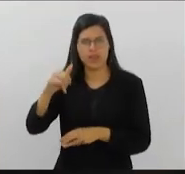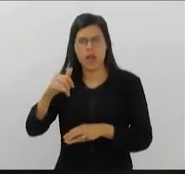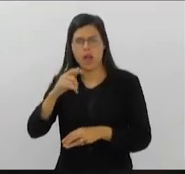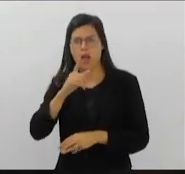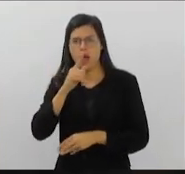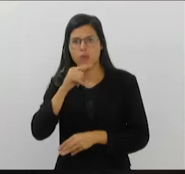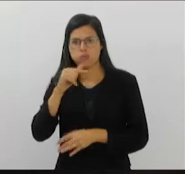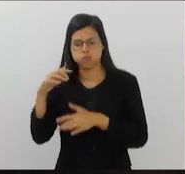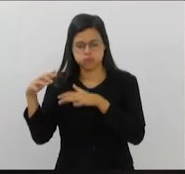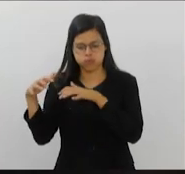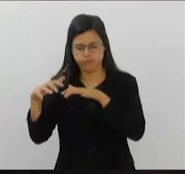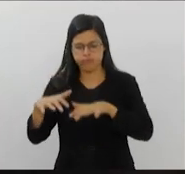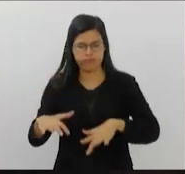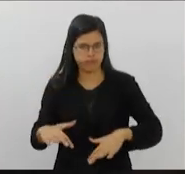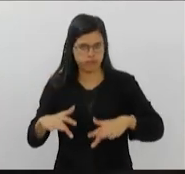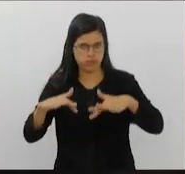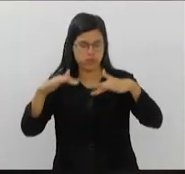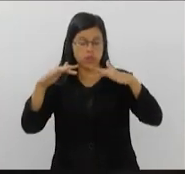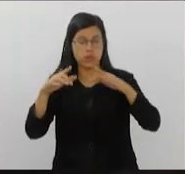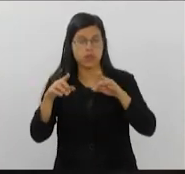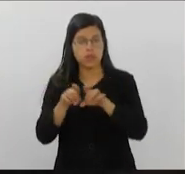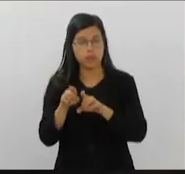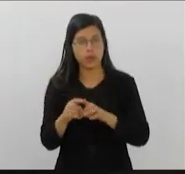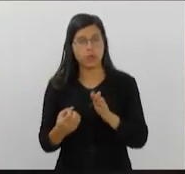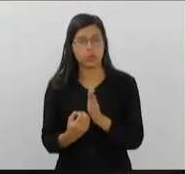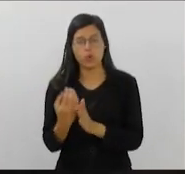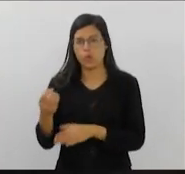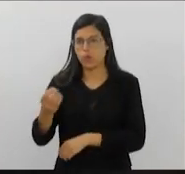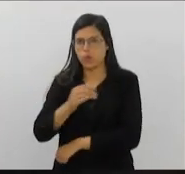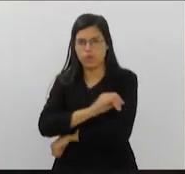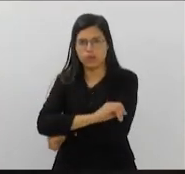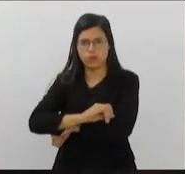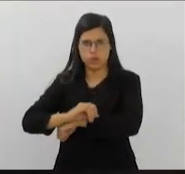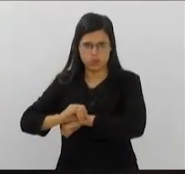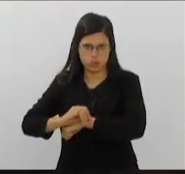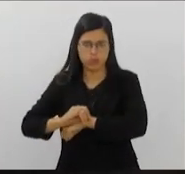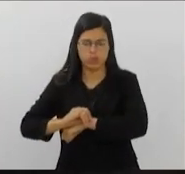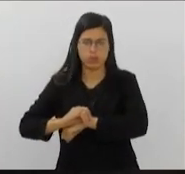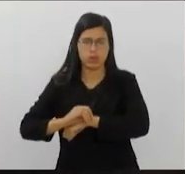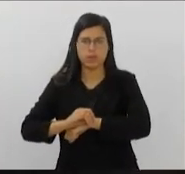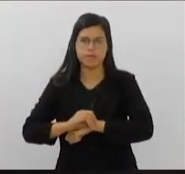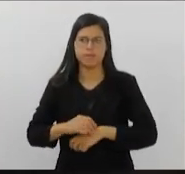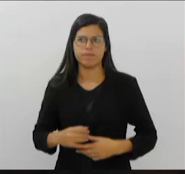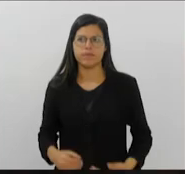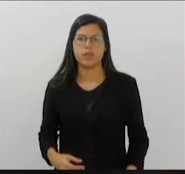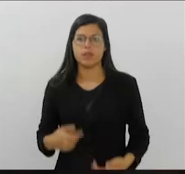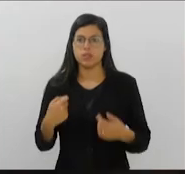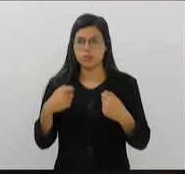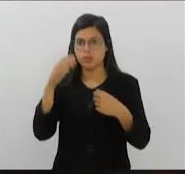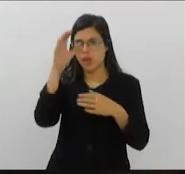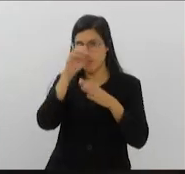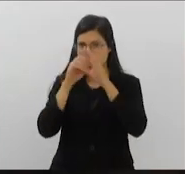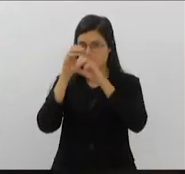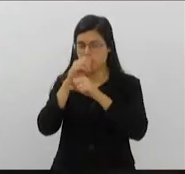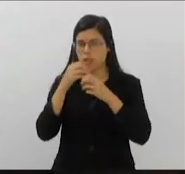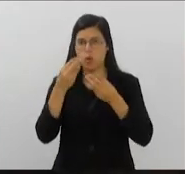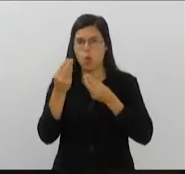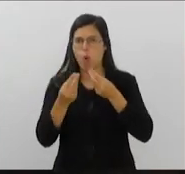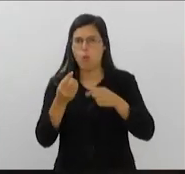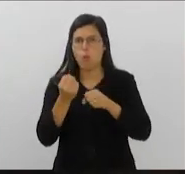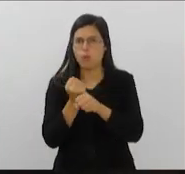gente construa novas infraestruturas que já sejam resilientes, porque a gente tem que aprender a construir as cidades de uma